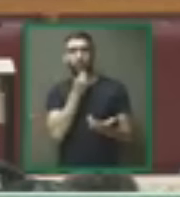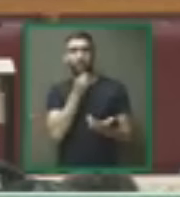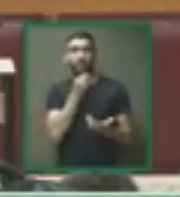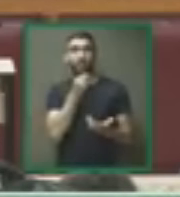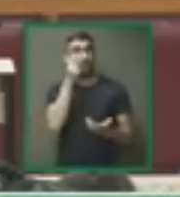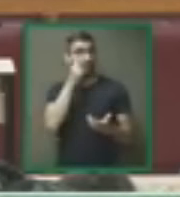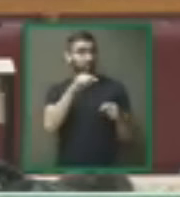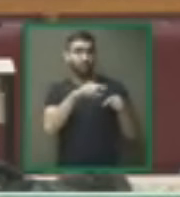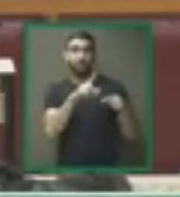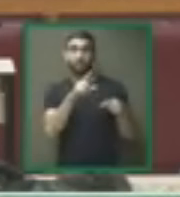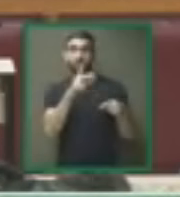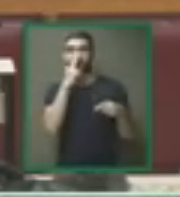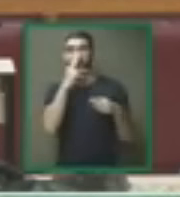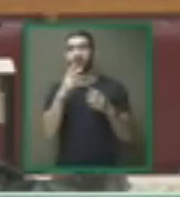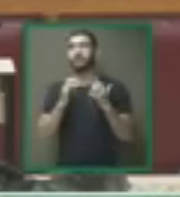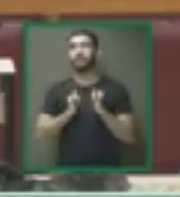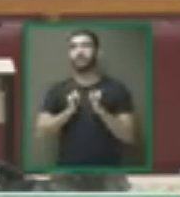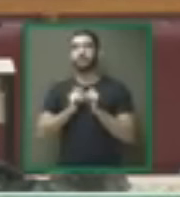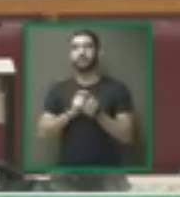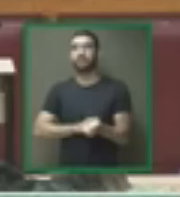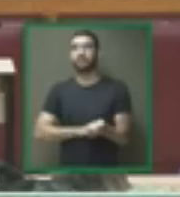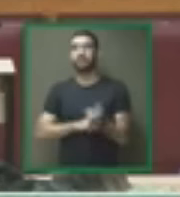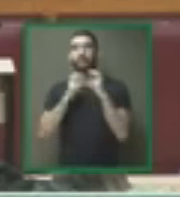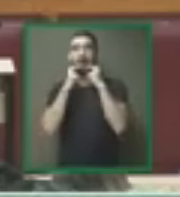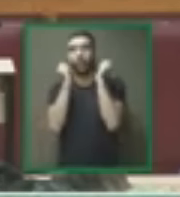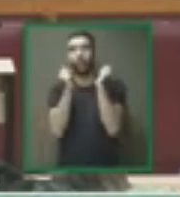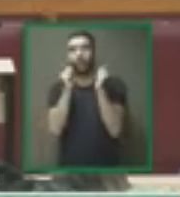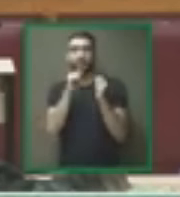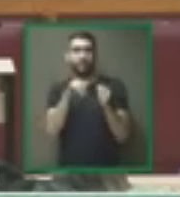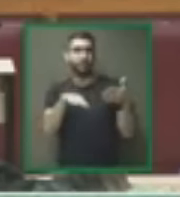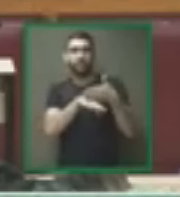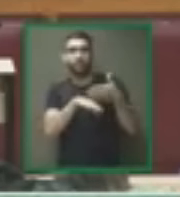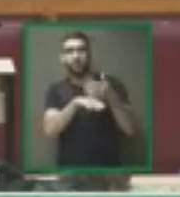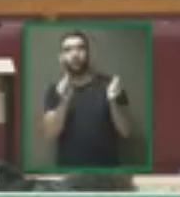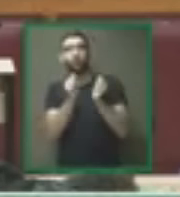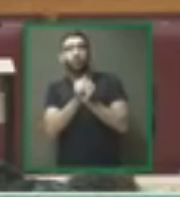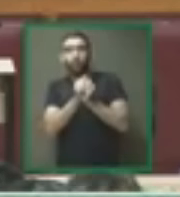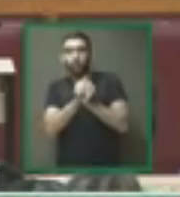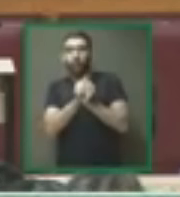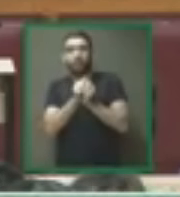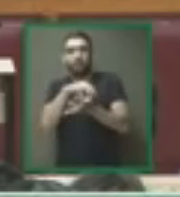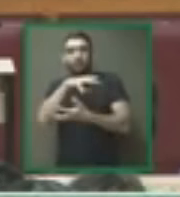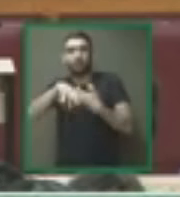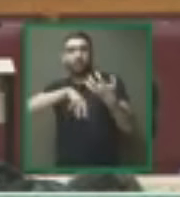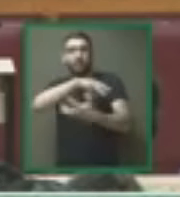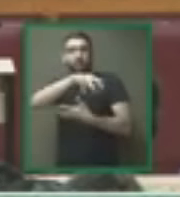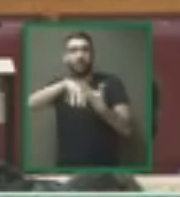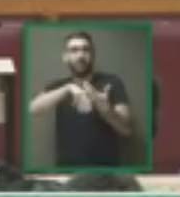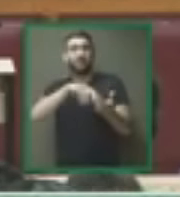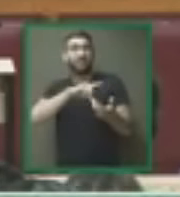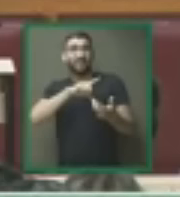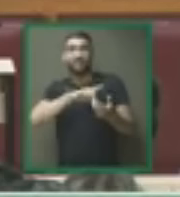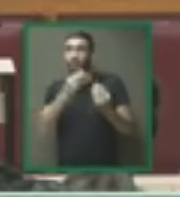família. Tá lá. Perguntaram para ela se ela participava junto nesse mingau. E fizeram diversas